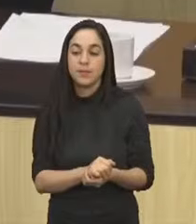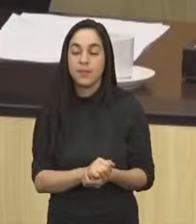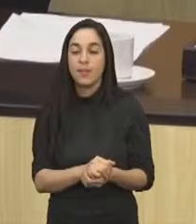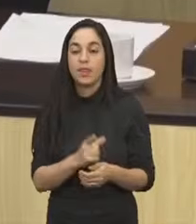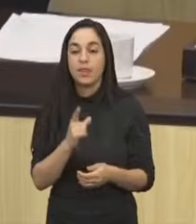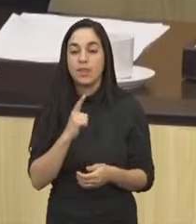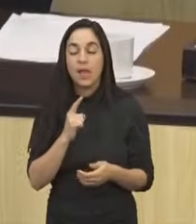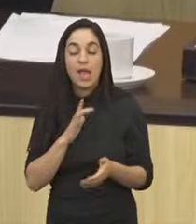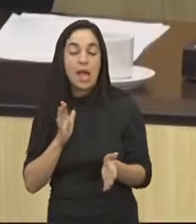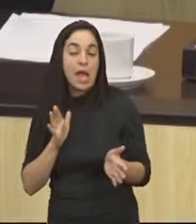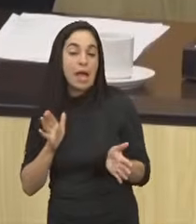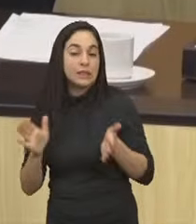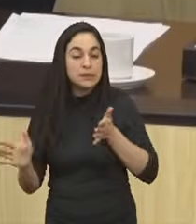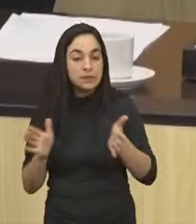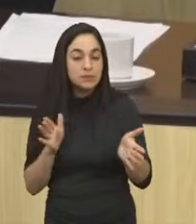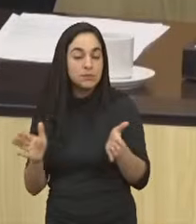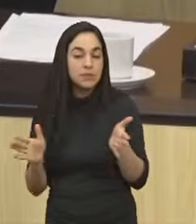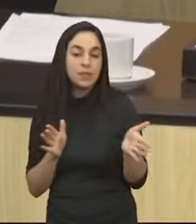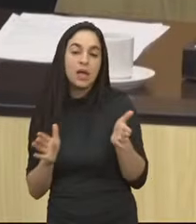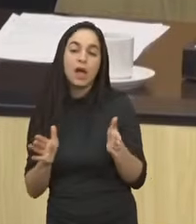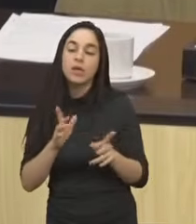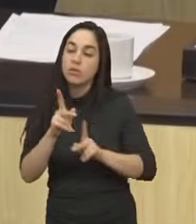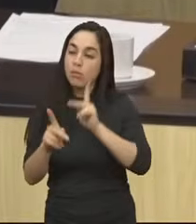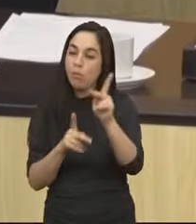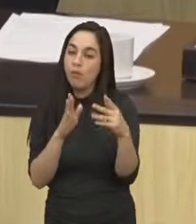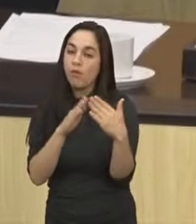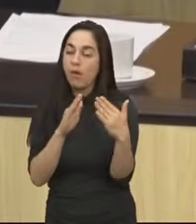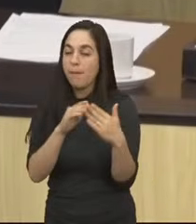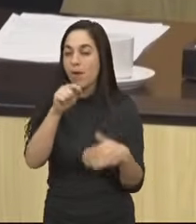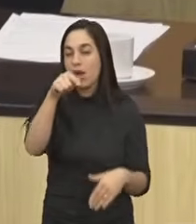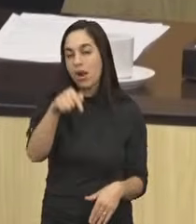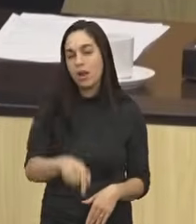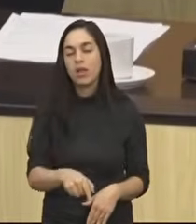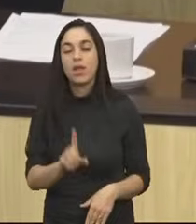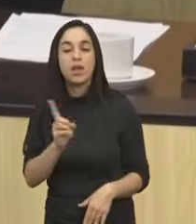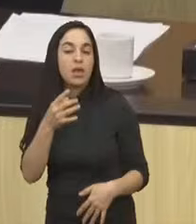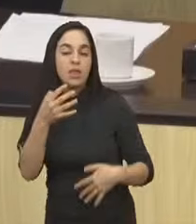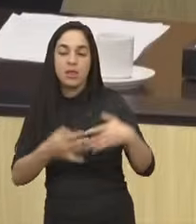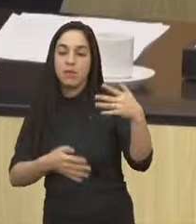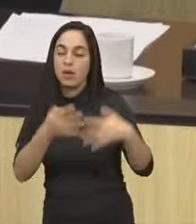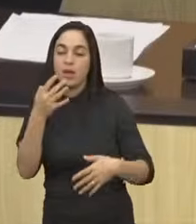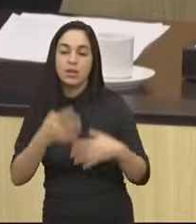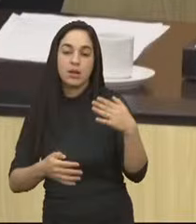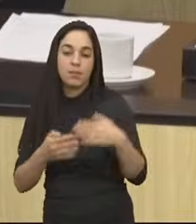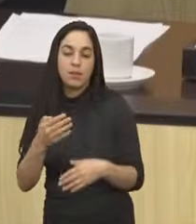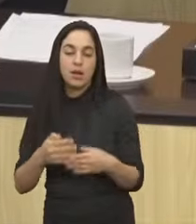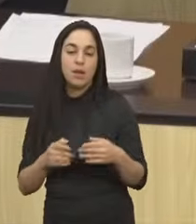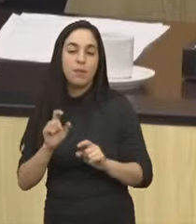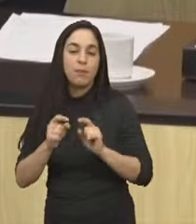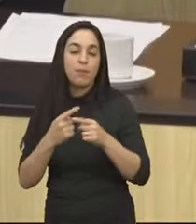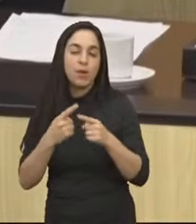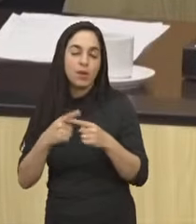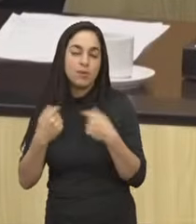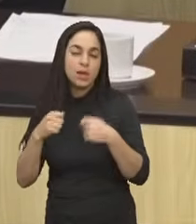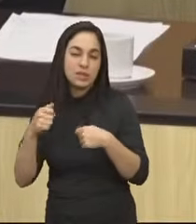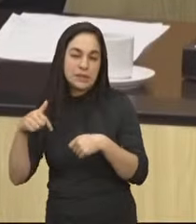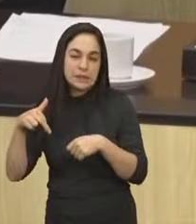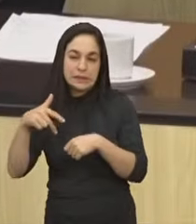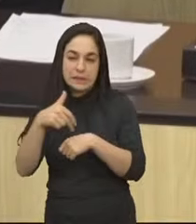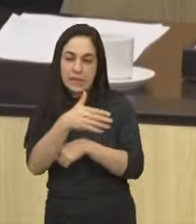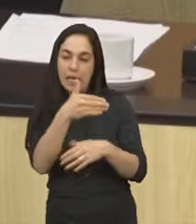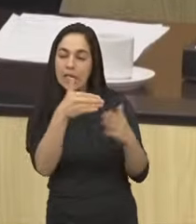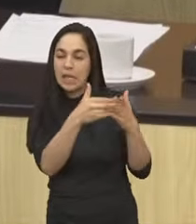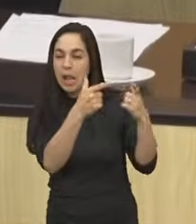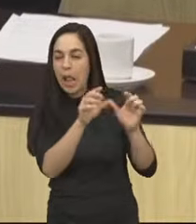em acessibilidade e comodidade à população local, sem comprometer o tempo total do percurso. Solicitamos, portanto, que